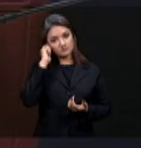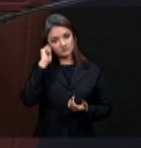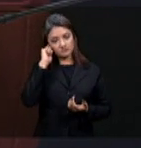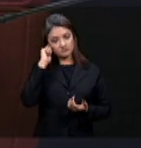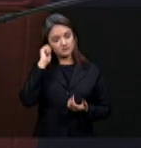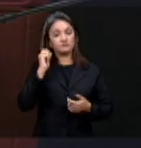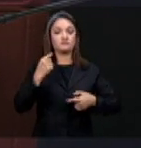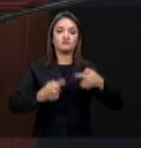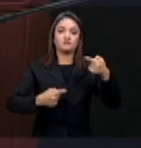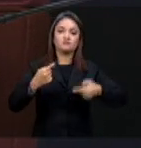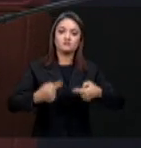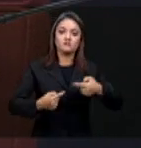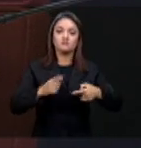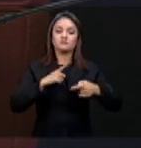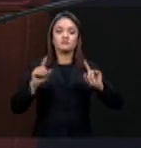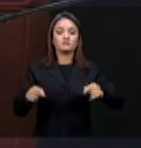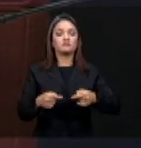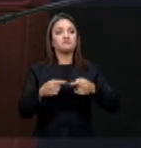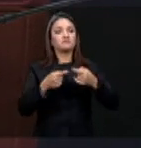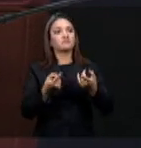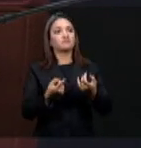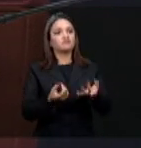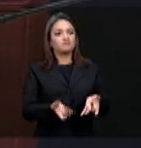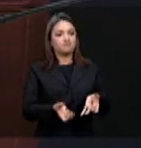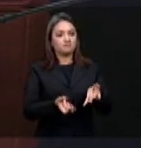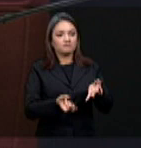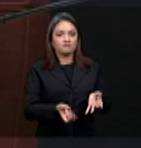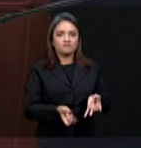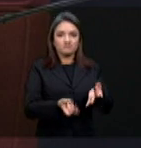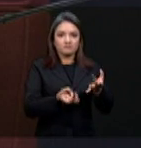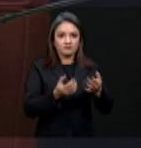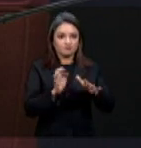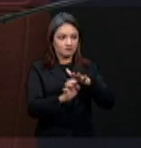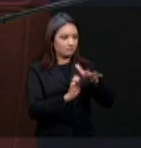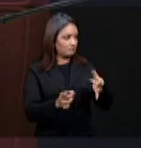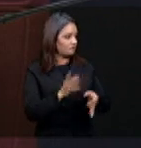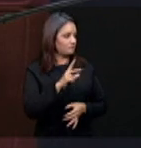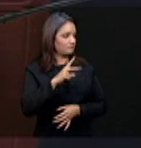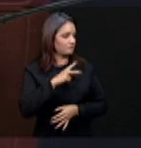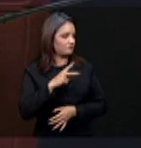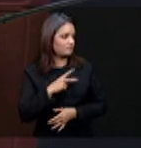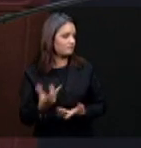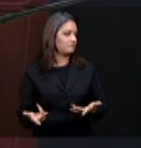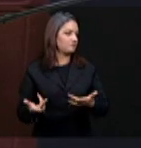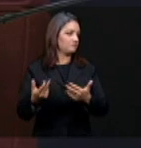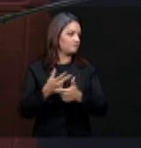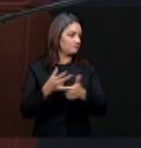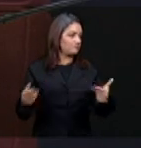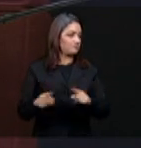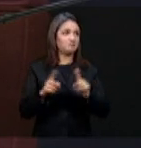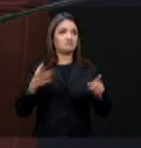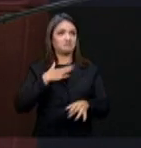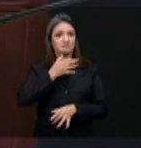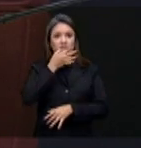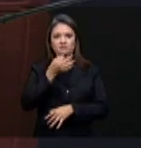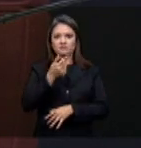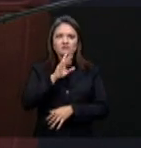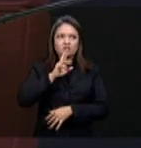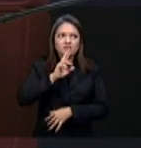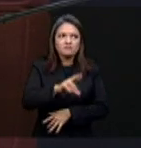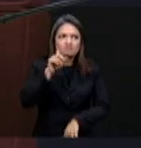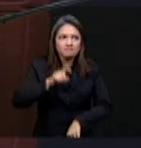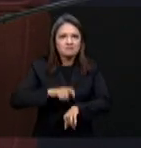com privatização concessão e na minha visão há uma resposta única não tem uma resposta imediata cada